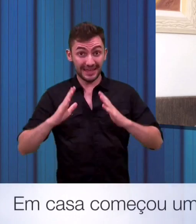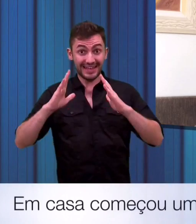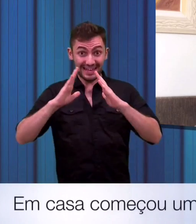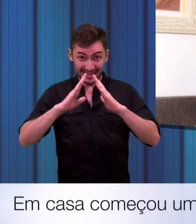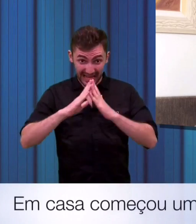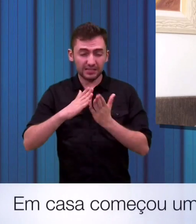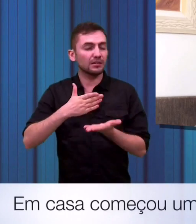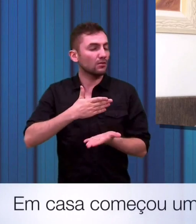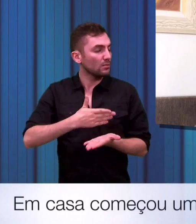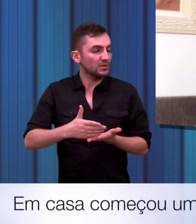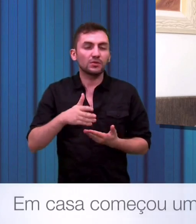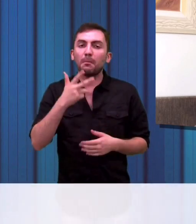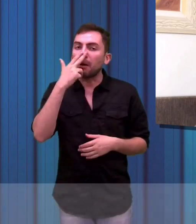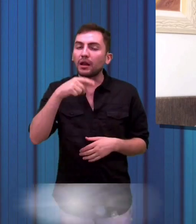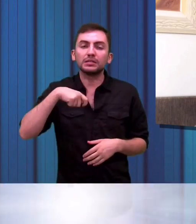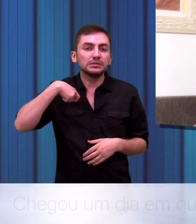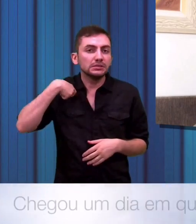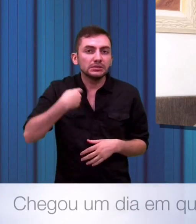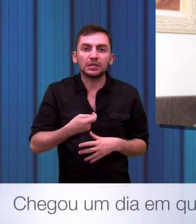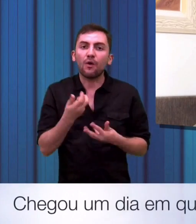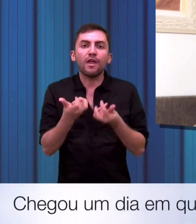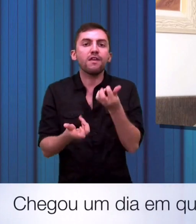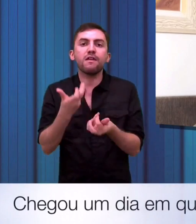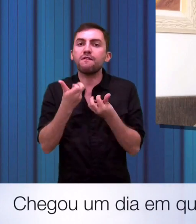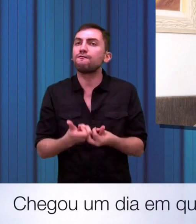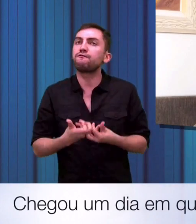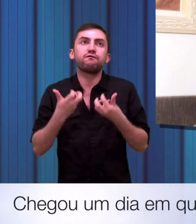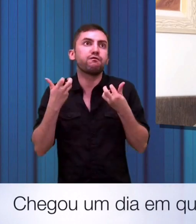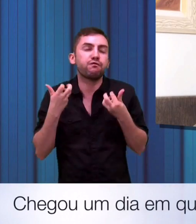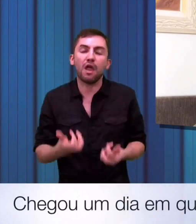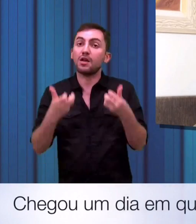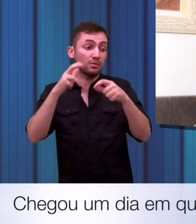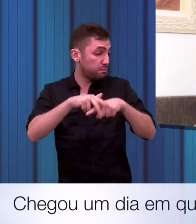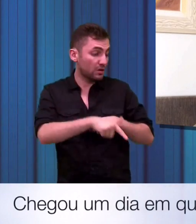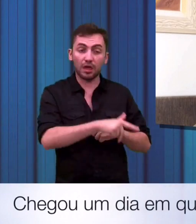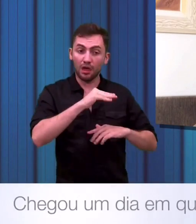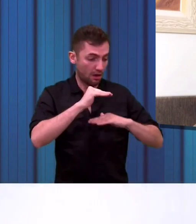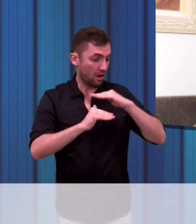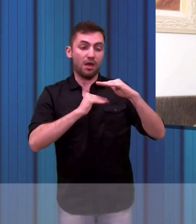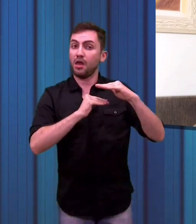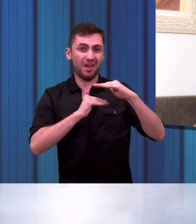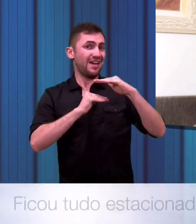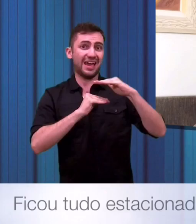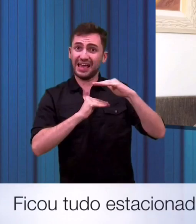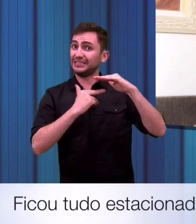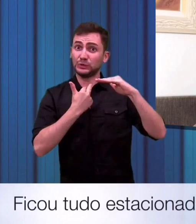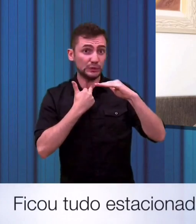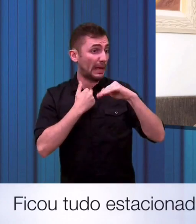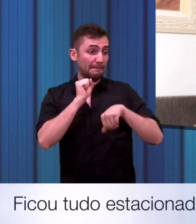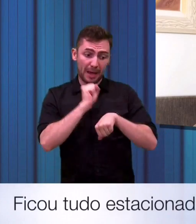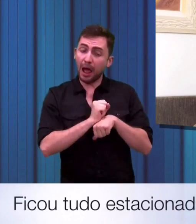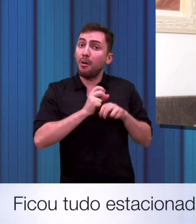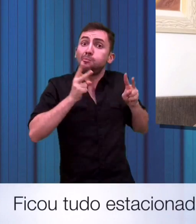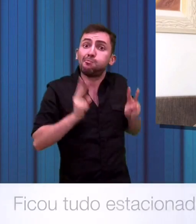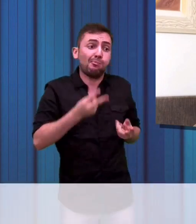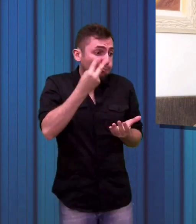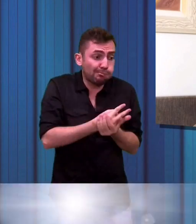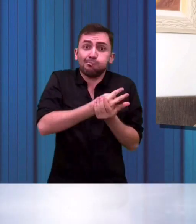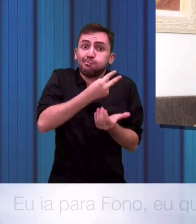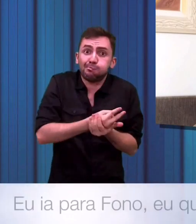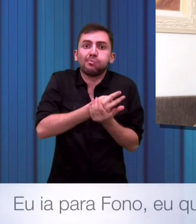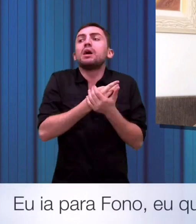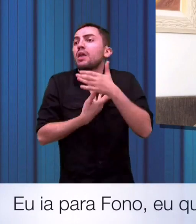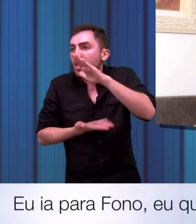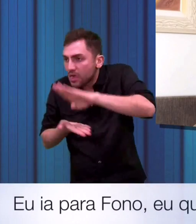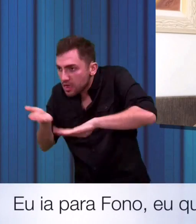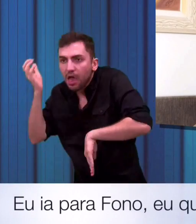Em casa começou um verdadeiro inferno. Chegou um momento que nada acontecia, nada evoluía, ficou tudo estacionado, tudo na mesma.